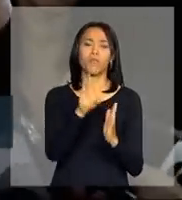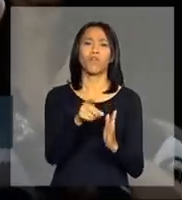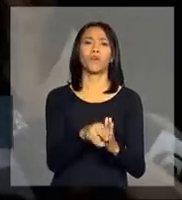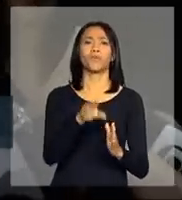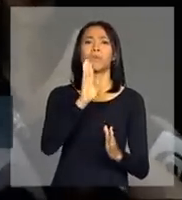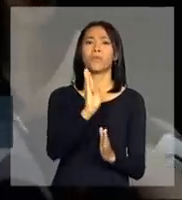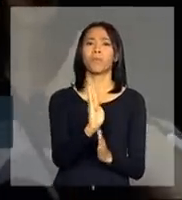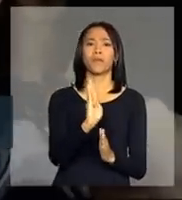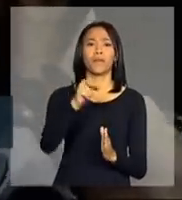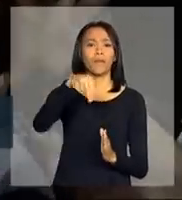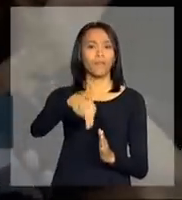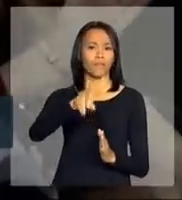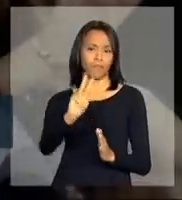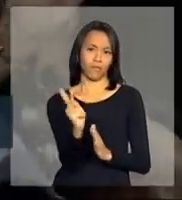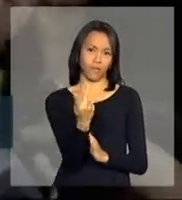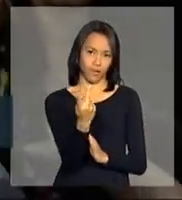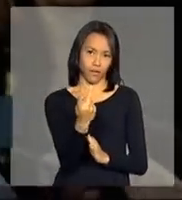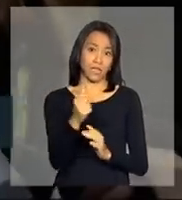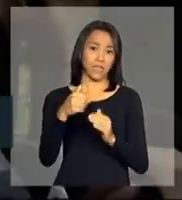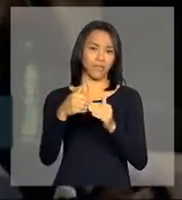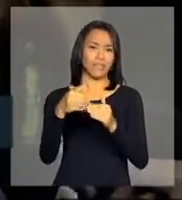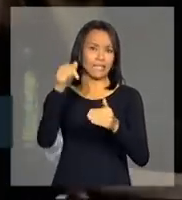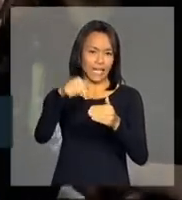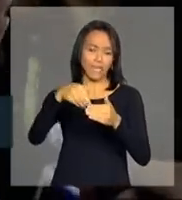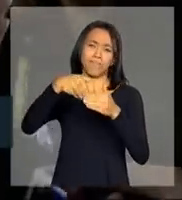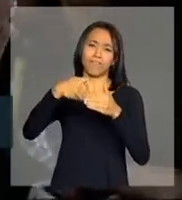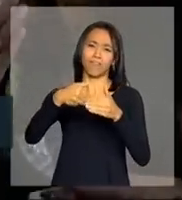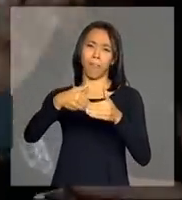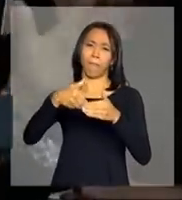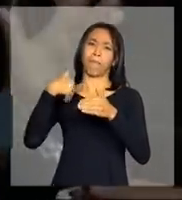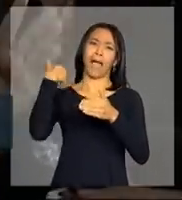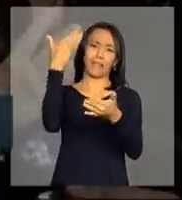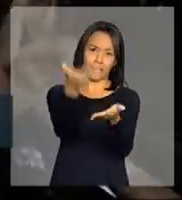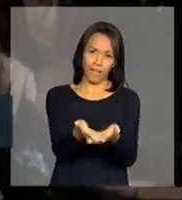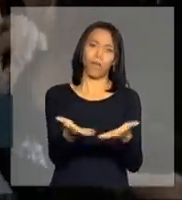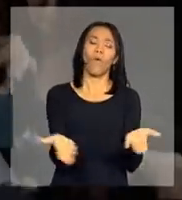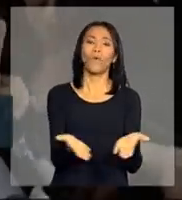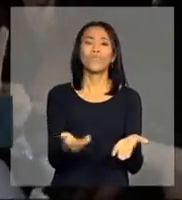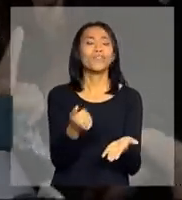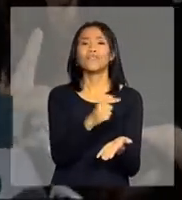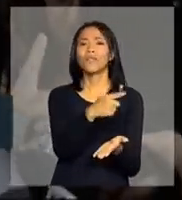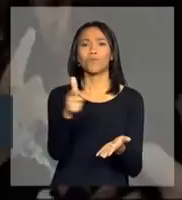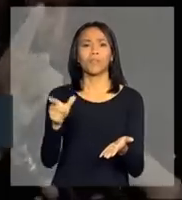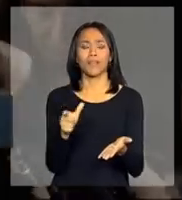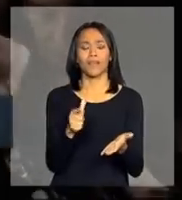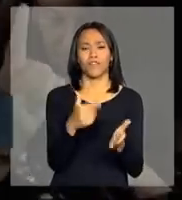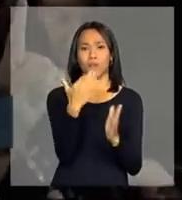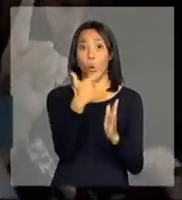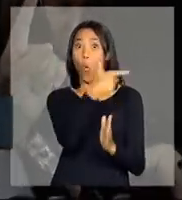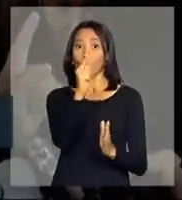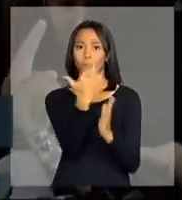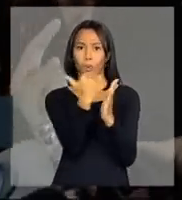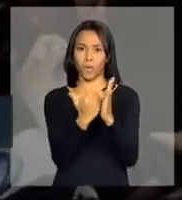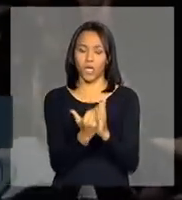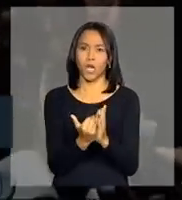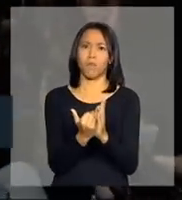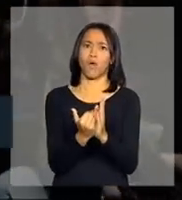BNH. Do BNH para cá, tá, você não teve nenhum programa maciço